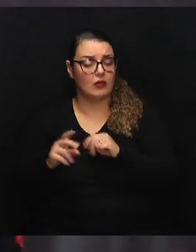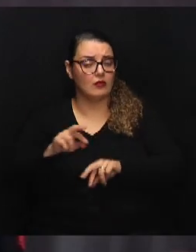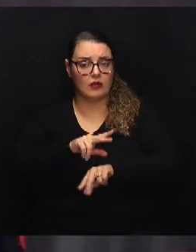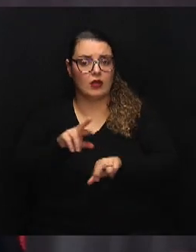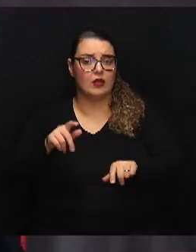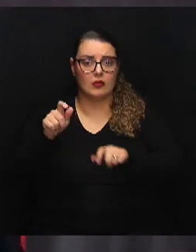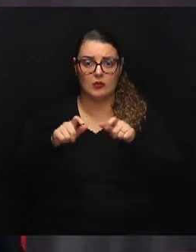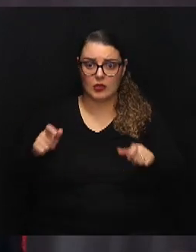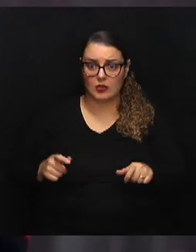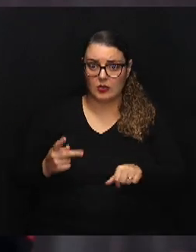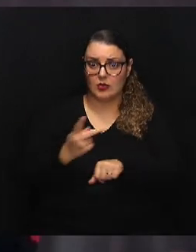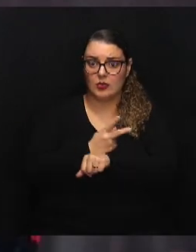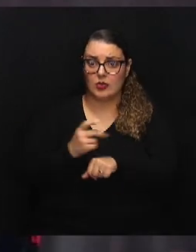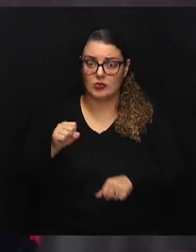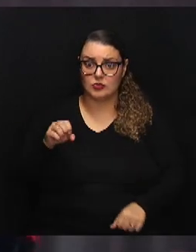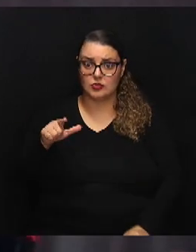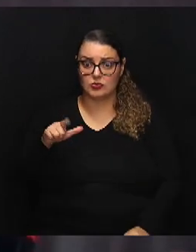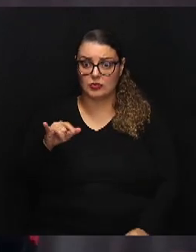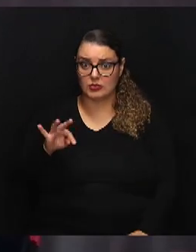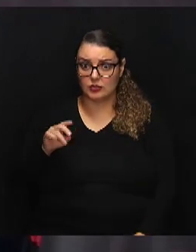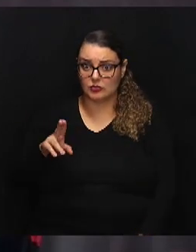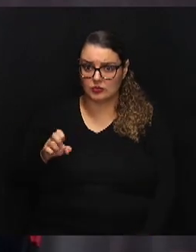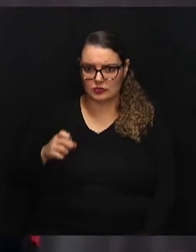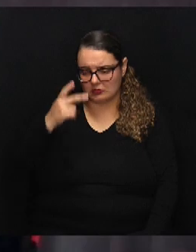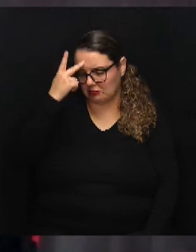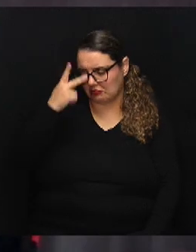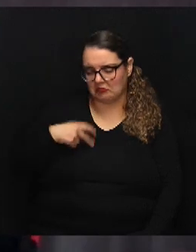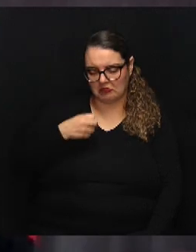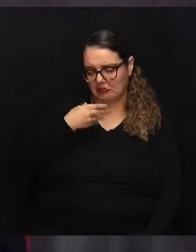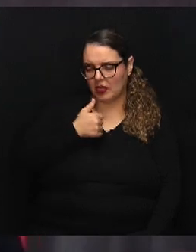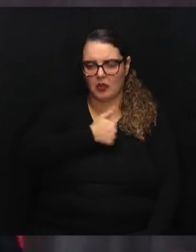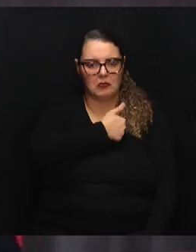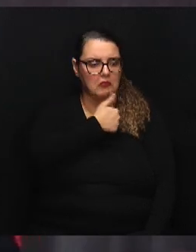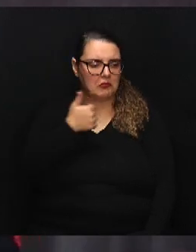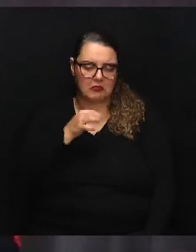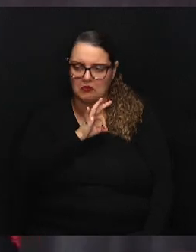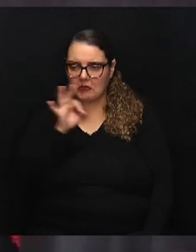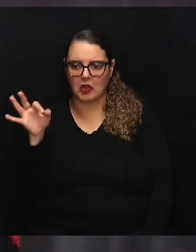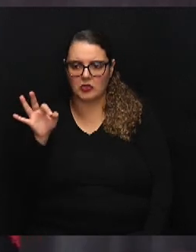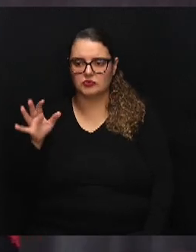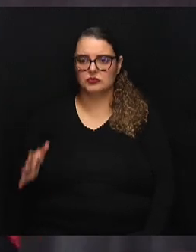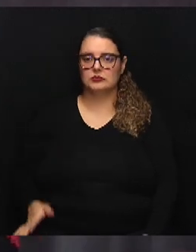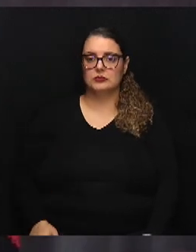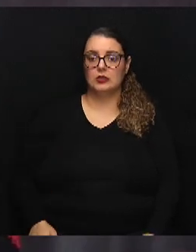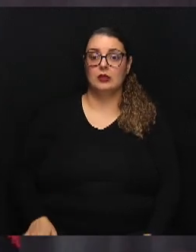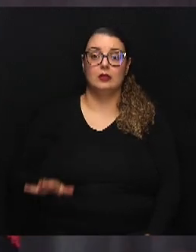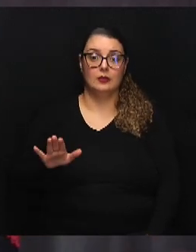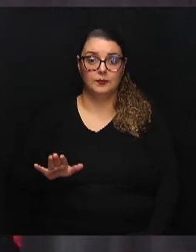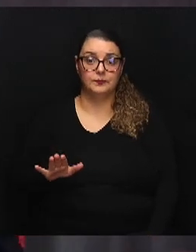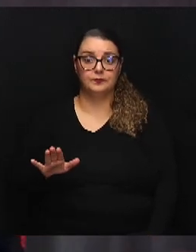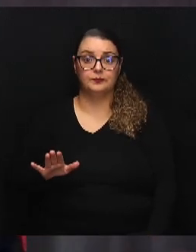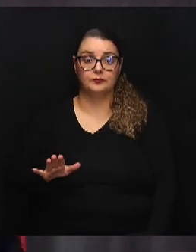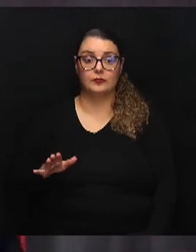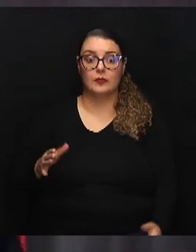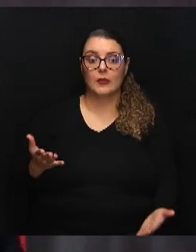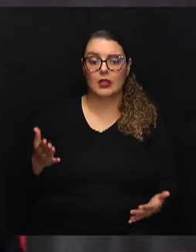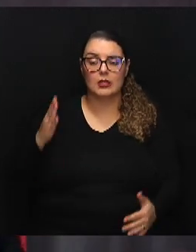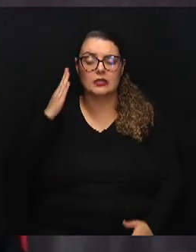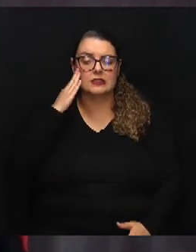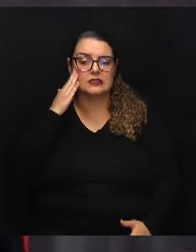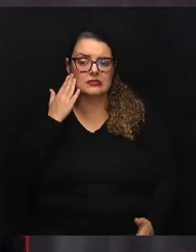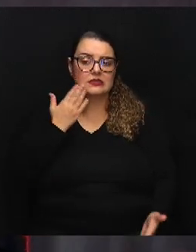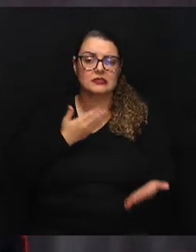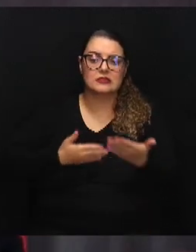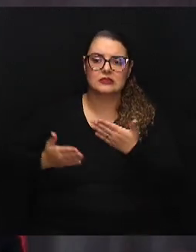pessoas buscando mais a solitude, desde que esteja bem para você, ok, né? Então, e esse